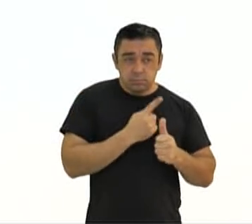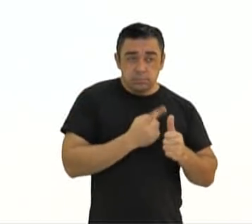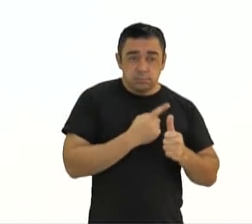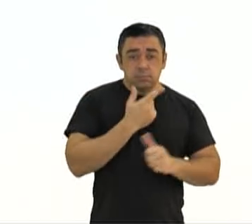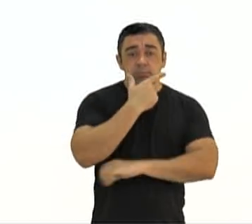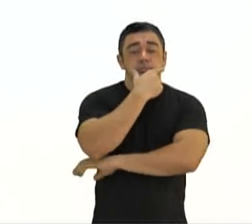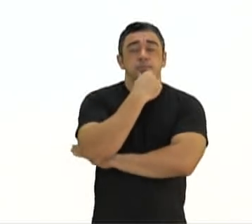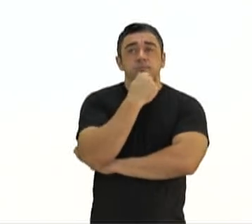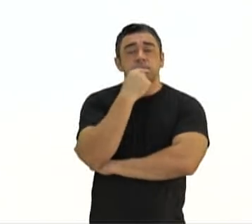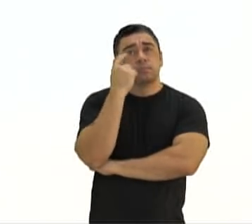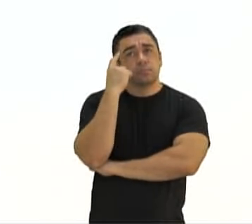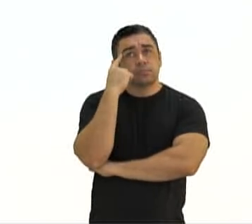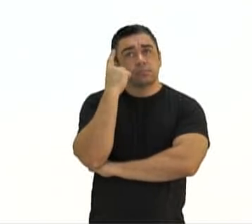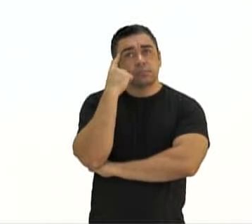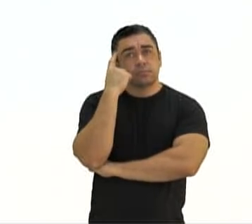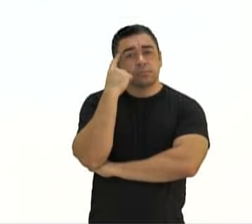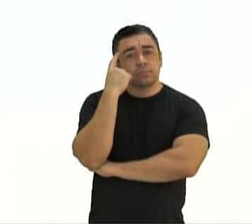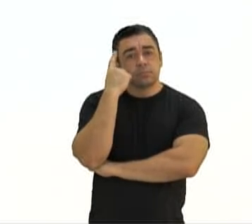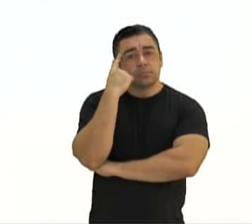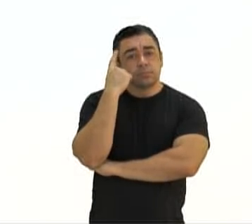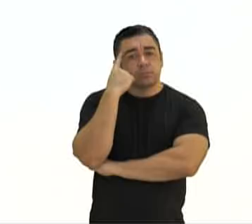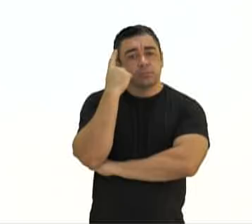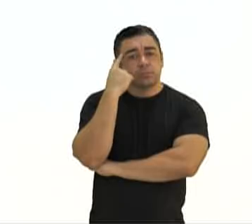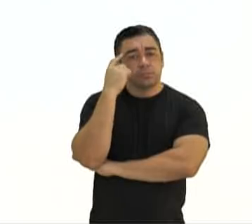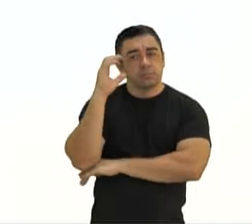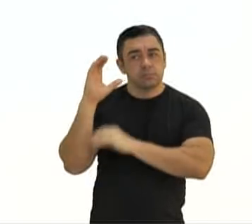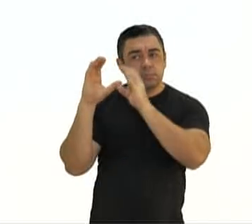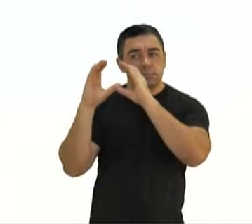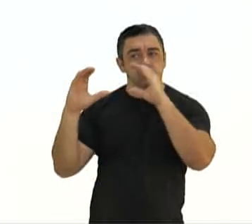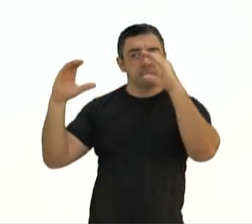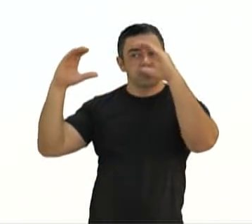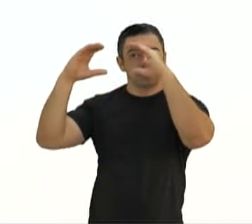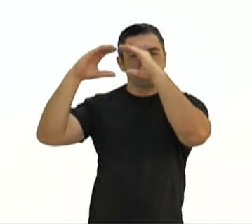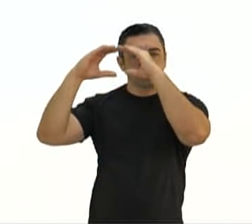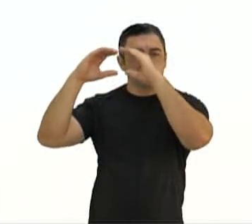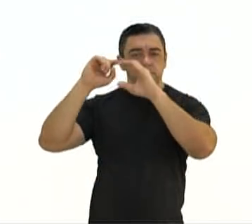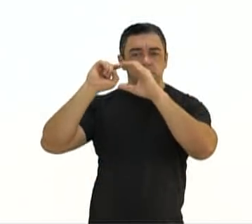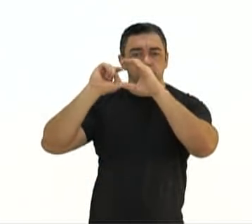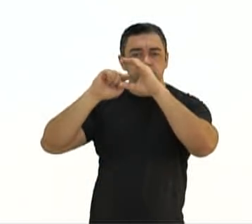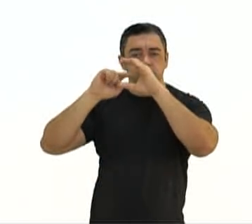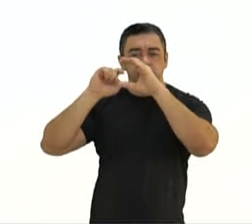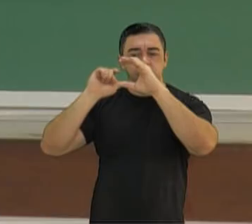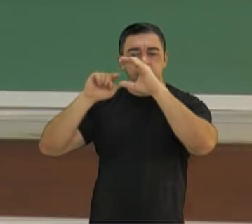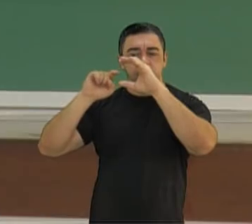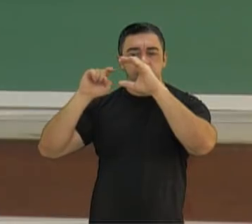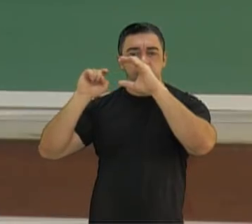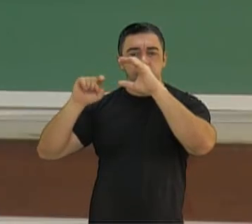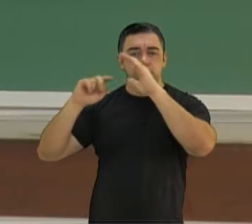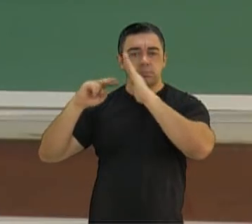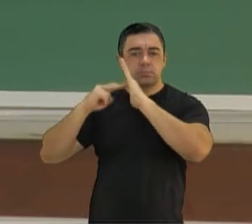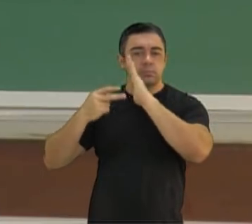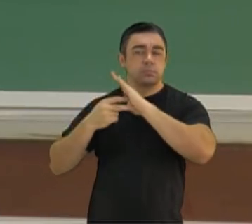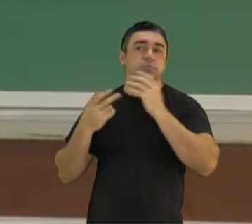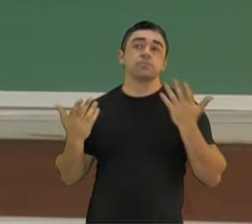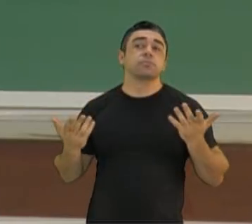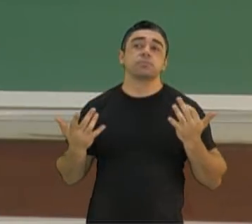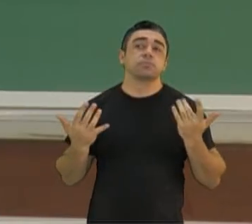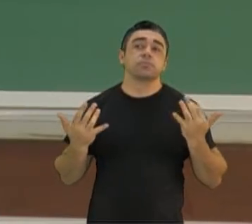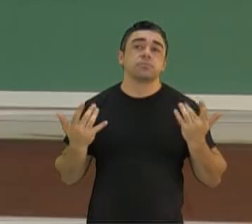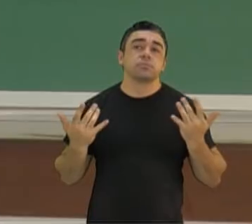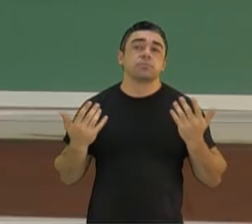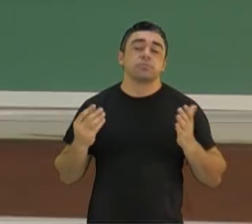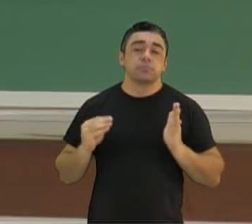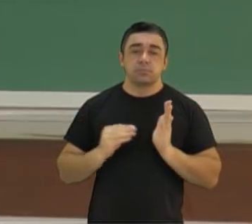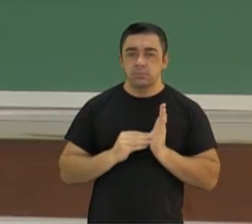quadrinho, ele aparece com um balãozinho. Esse balãozinho está representando o pensamento dele, porque ele não